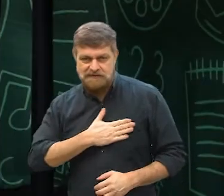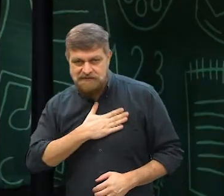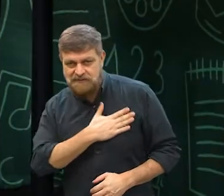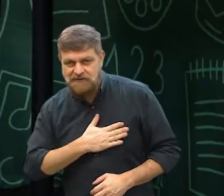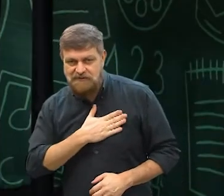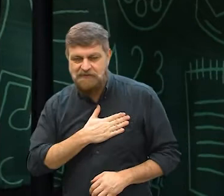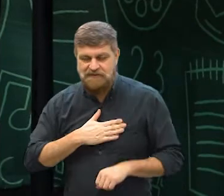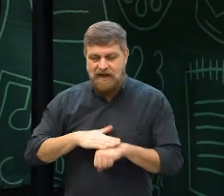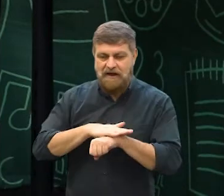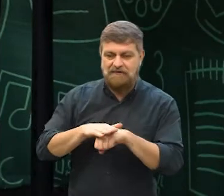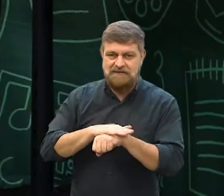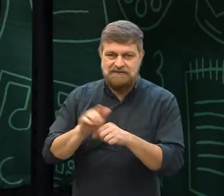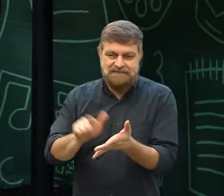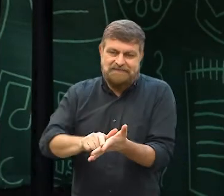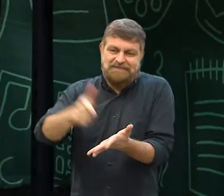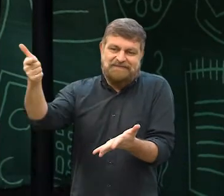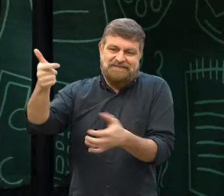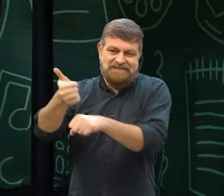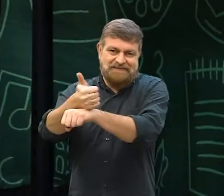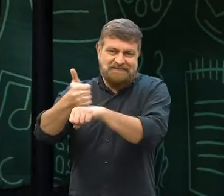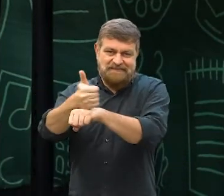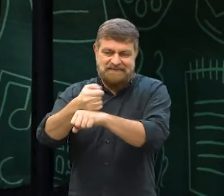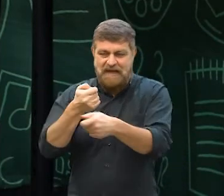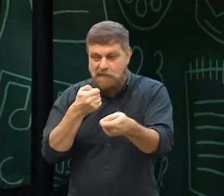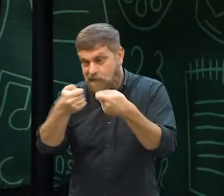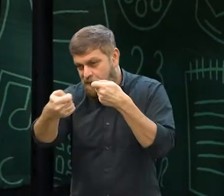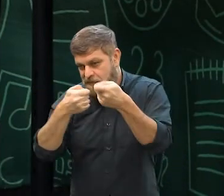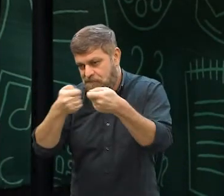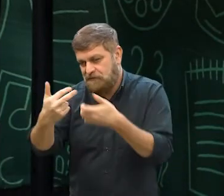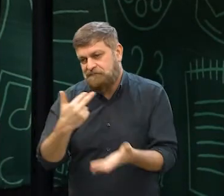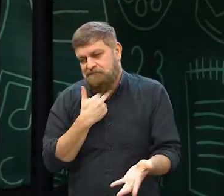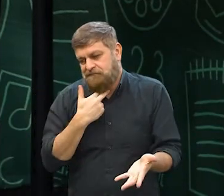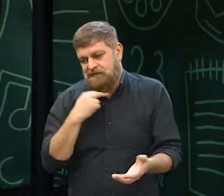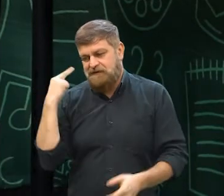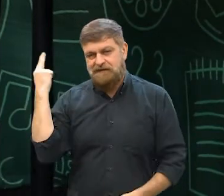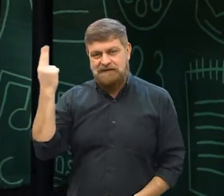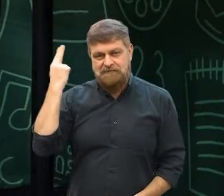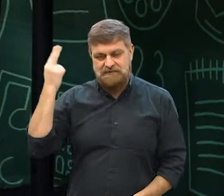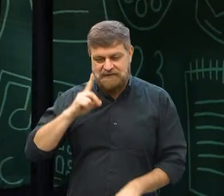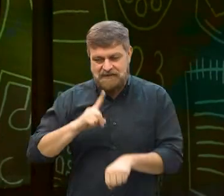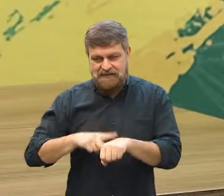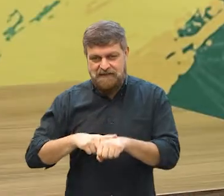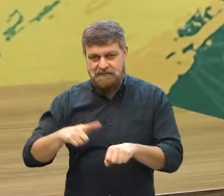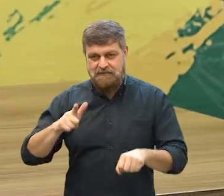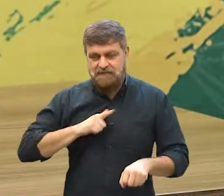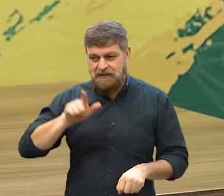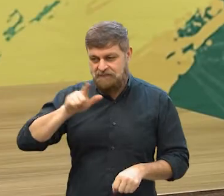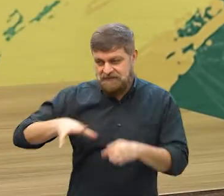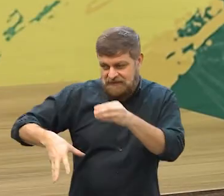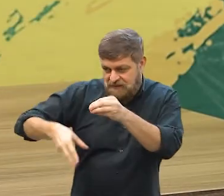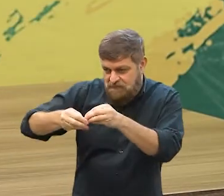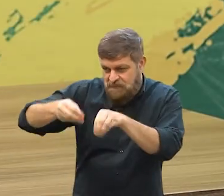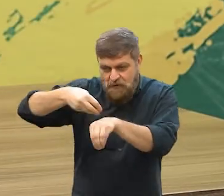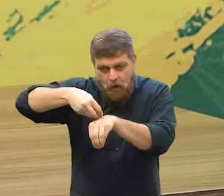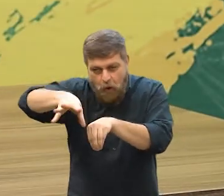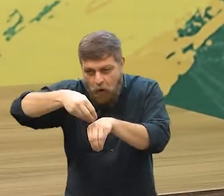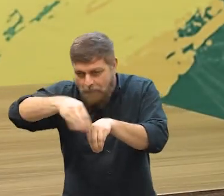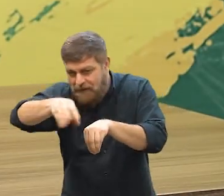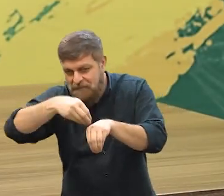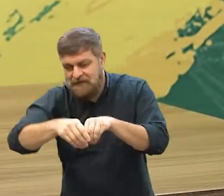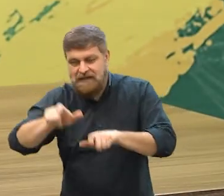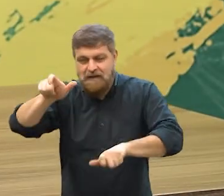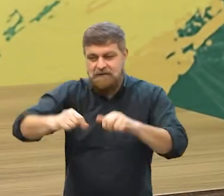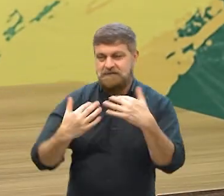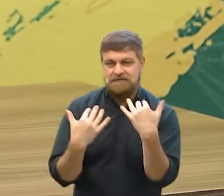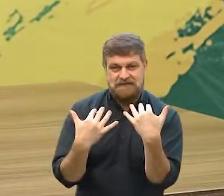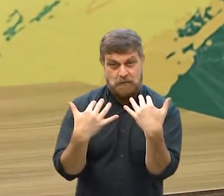conversar com jornalistas na missa né jornalista na jornalista aí não tem jeito mas a gente ainda tem um tempinho para você deixar um recado aí para o